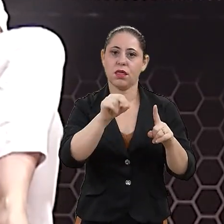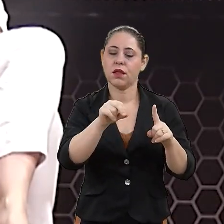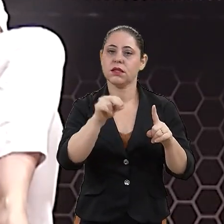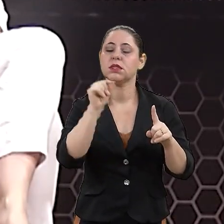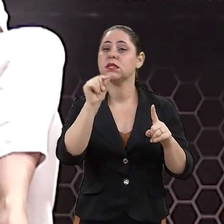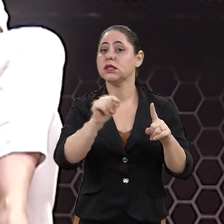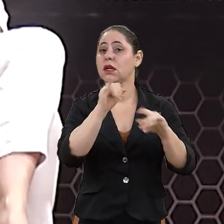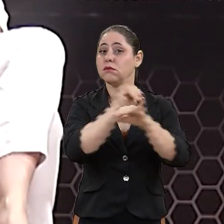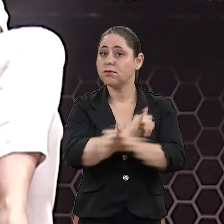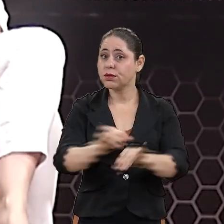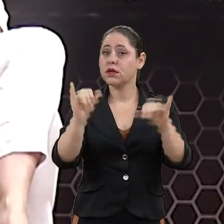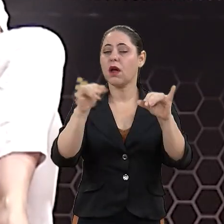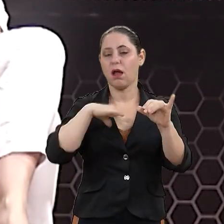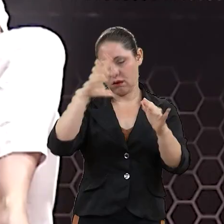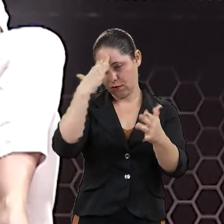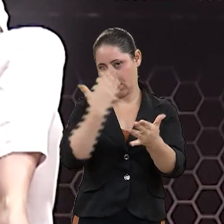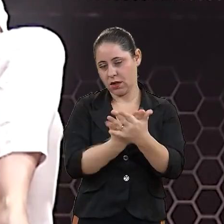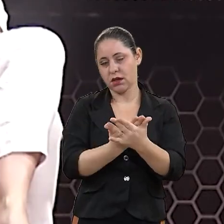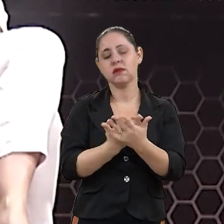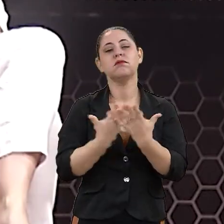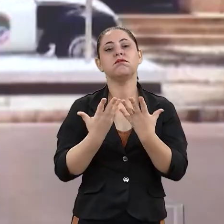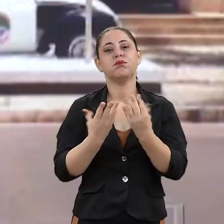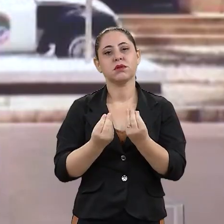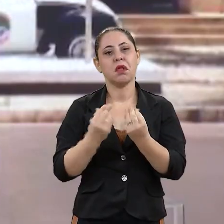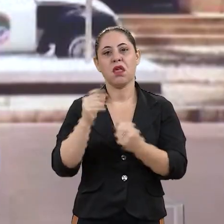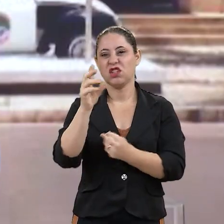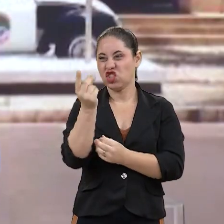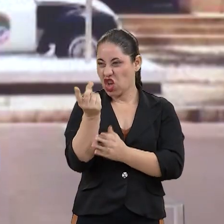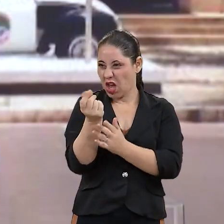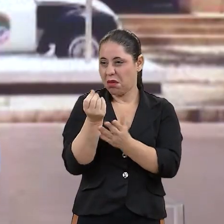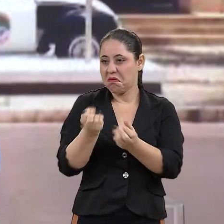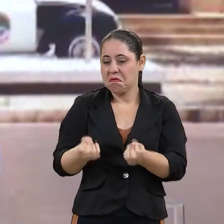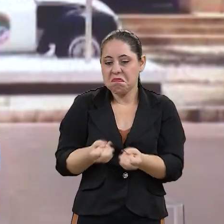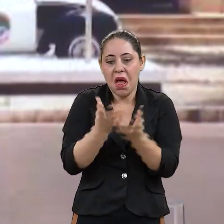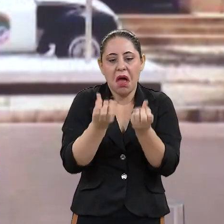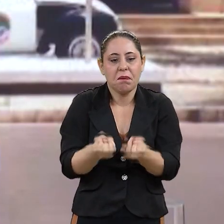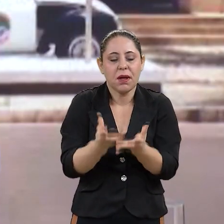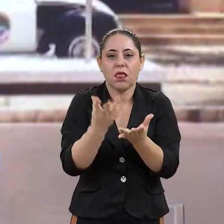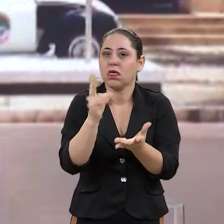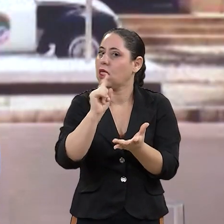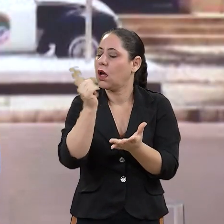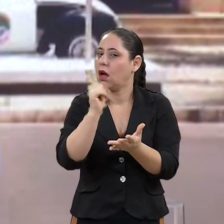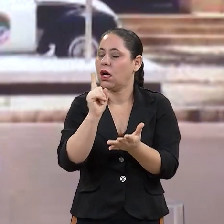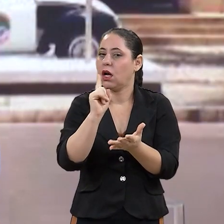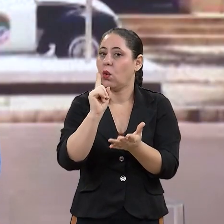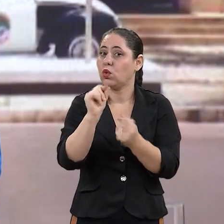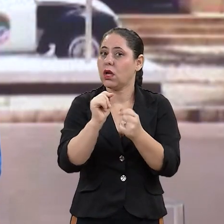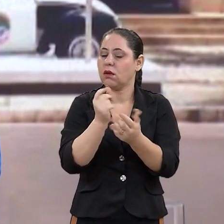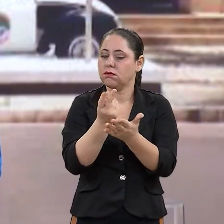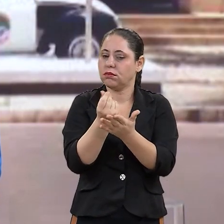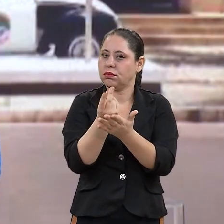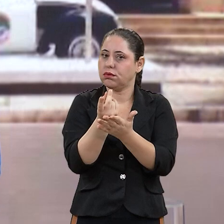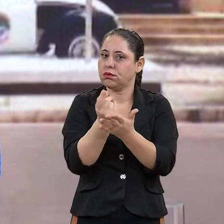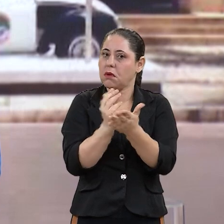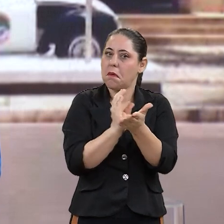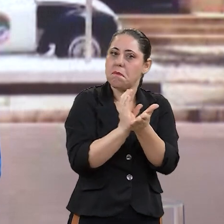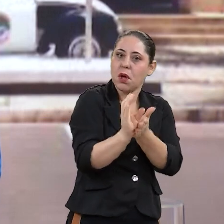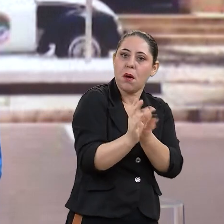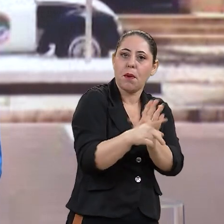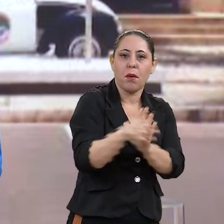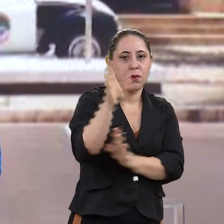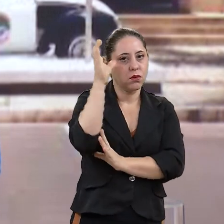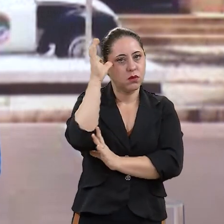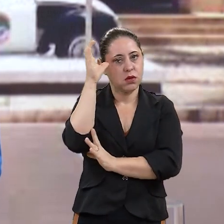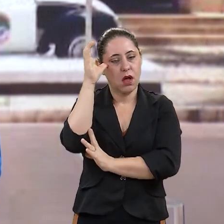eu acredito muito, não é dinheiro jogado fora, não é gasto, é investimento na conscientização da